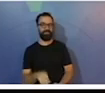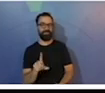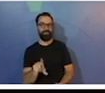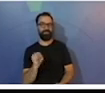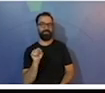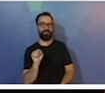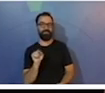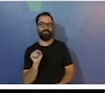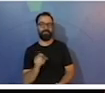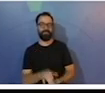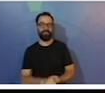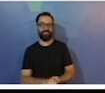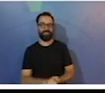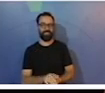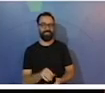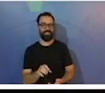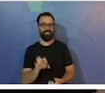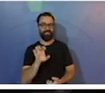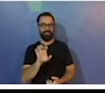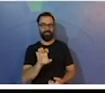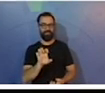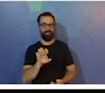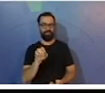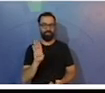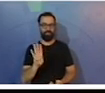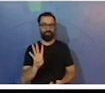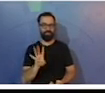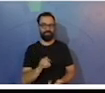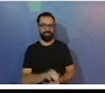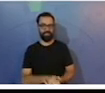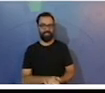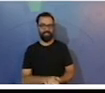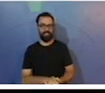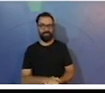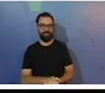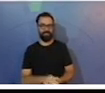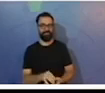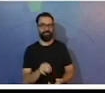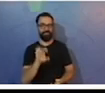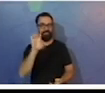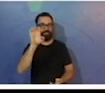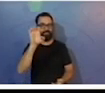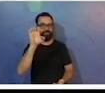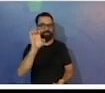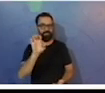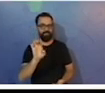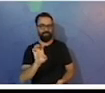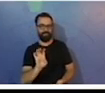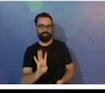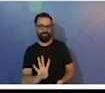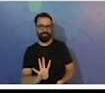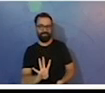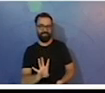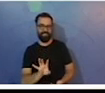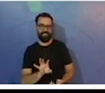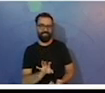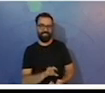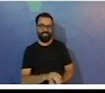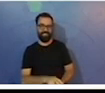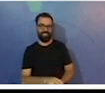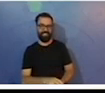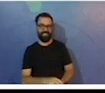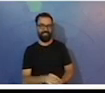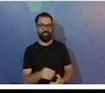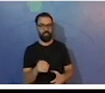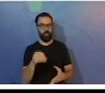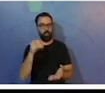ver, tem que ser perto. E4. E ela vai descer, ela não é nada boba.